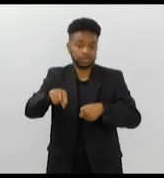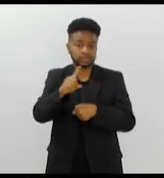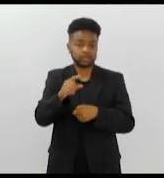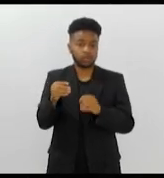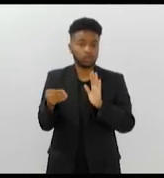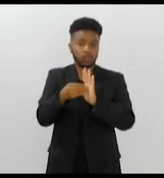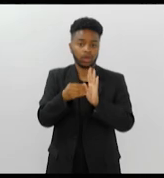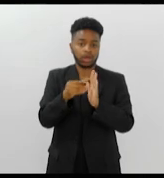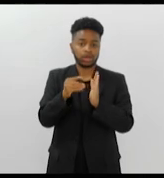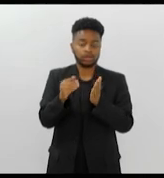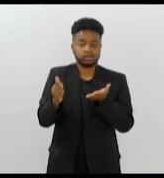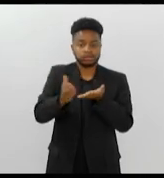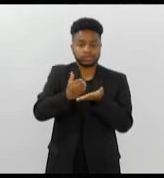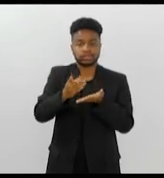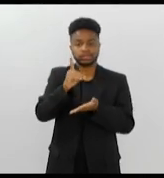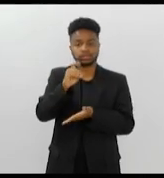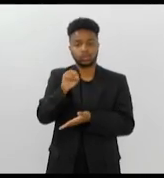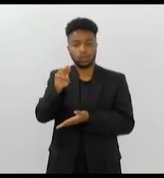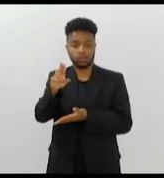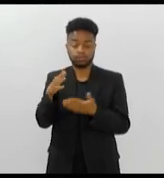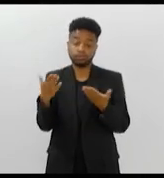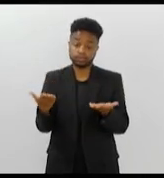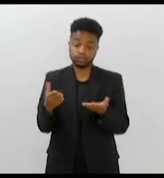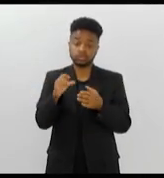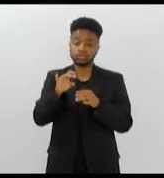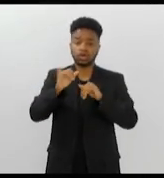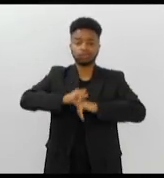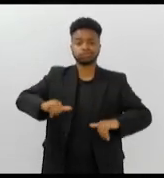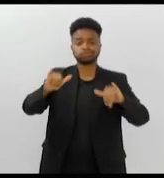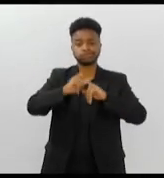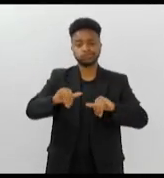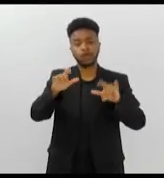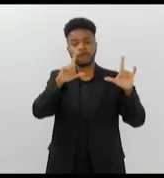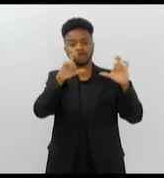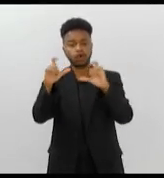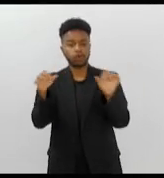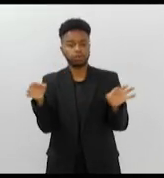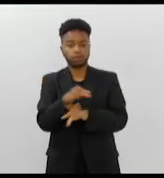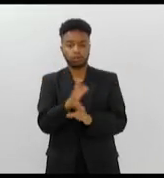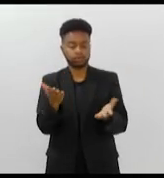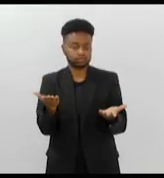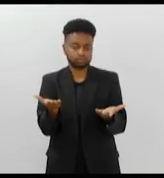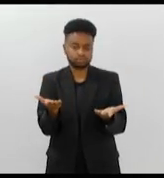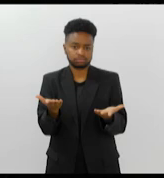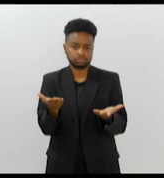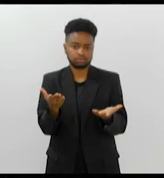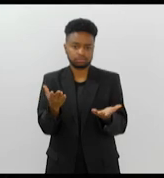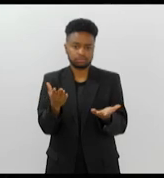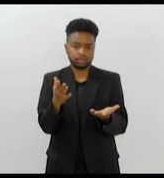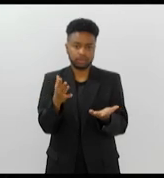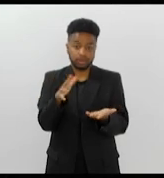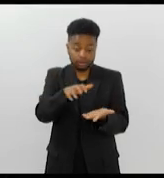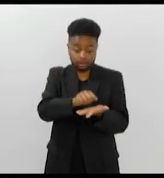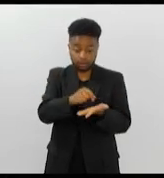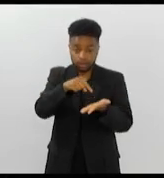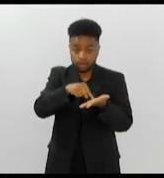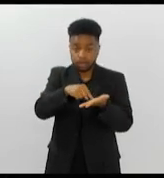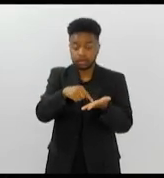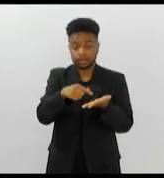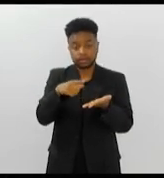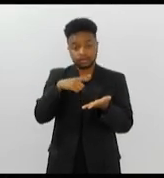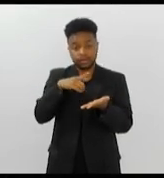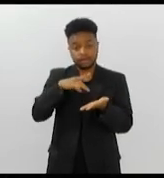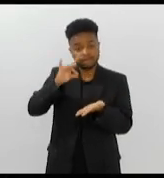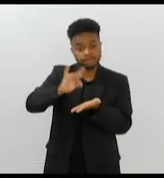basta dizer botar na imprensa e tirar uma foto O Diário Oficial é que valida todos